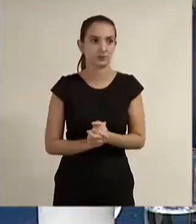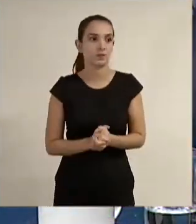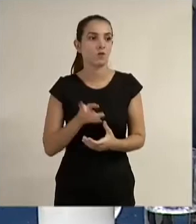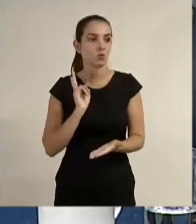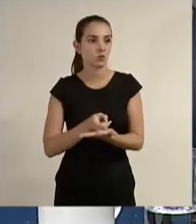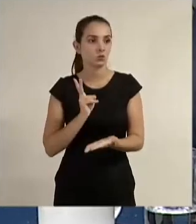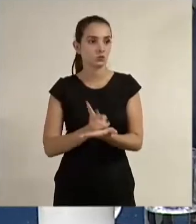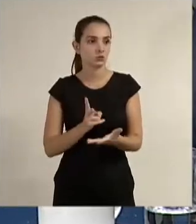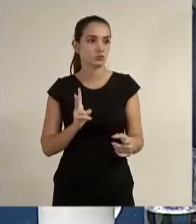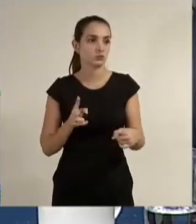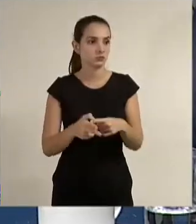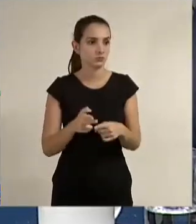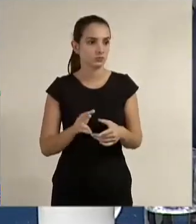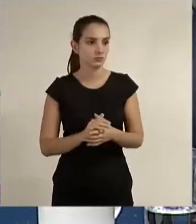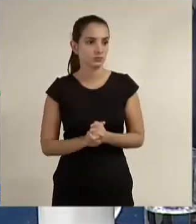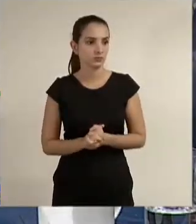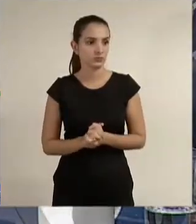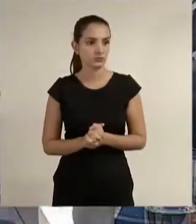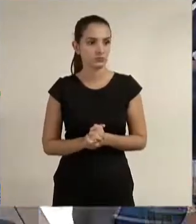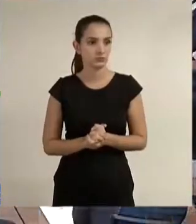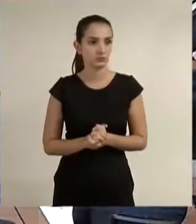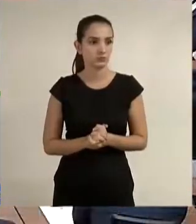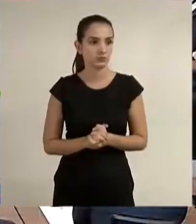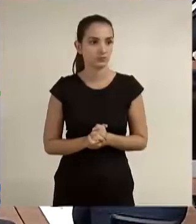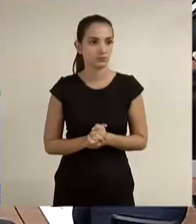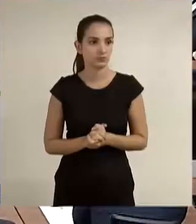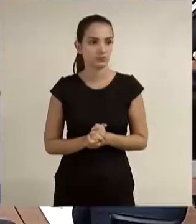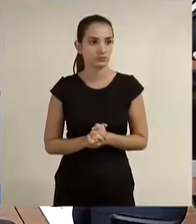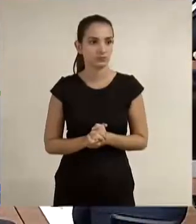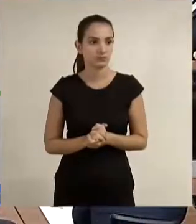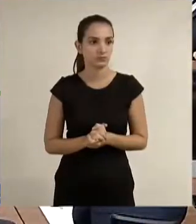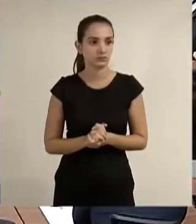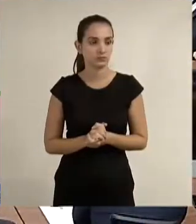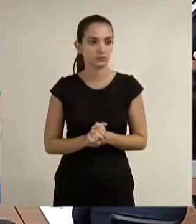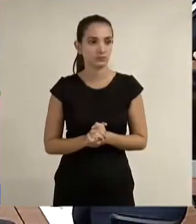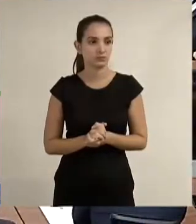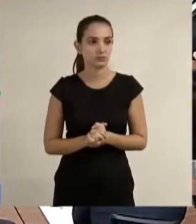Mantido o veto ao arquivo.